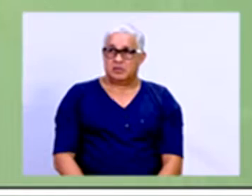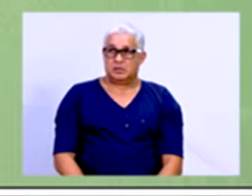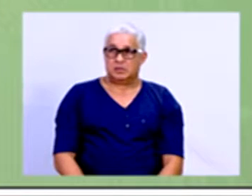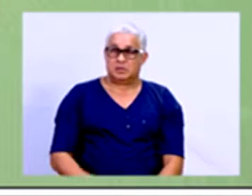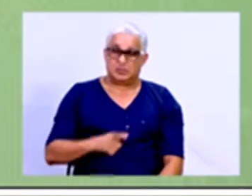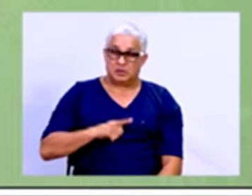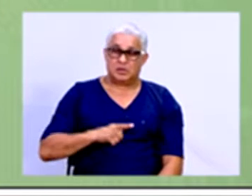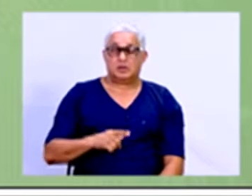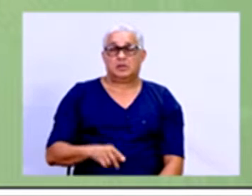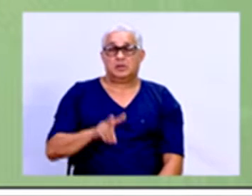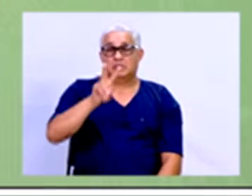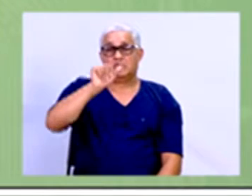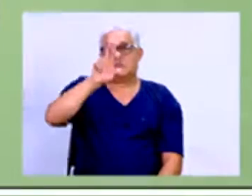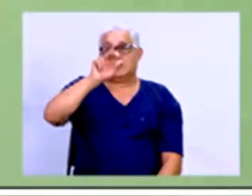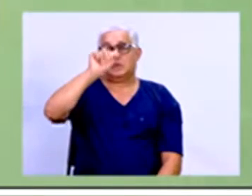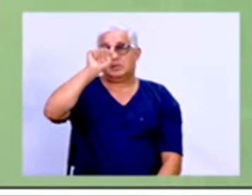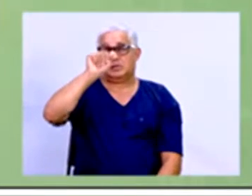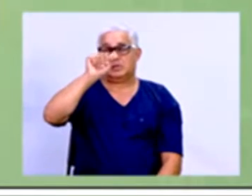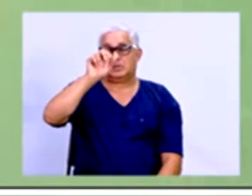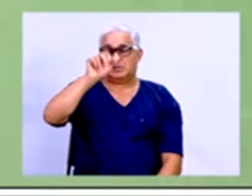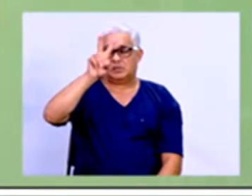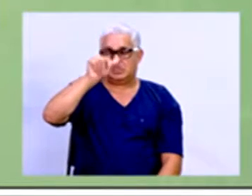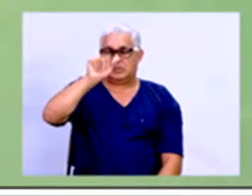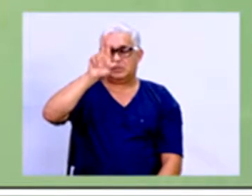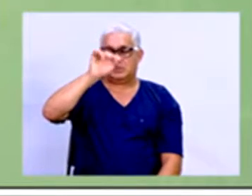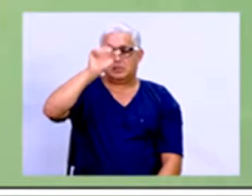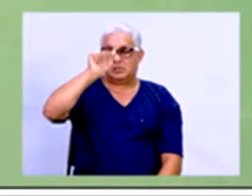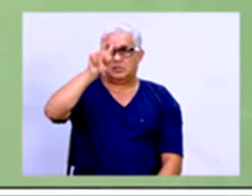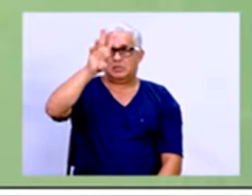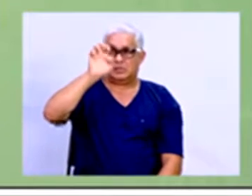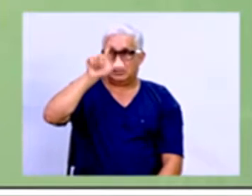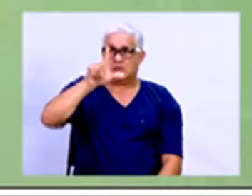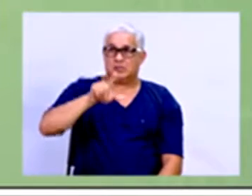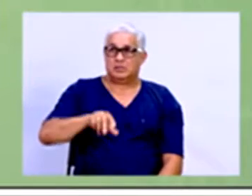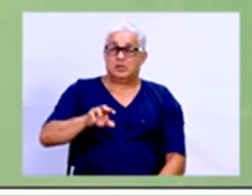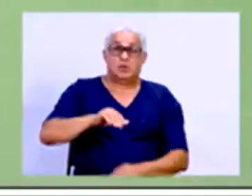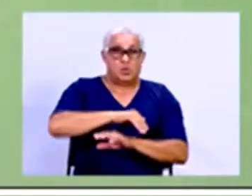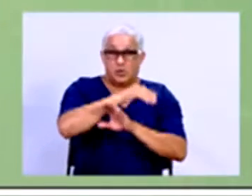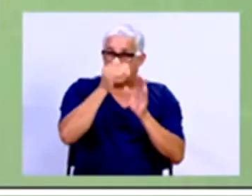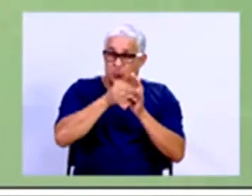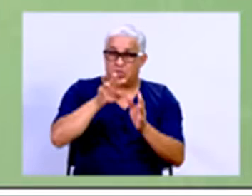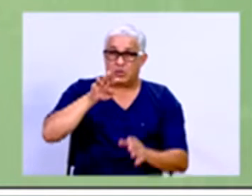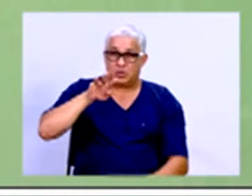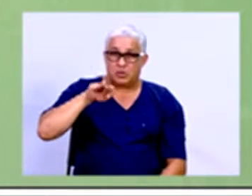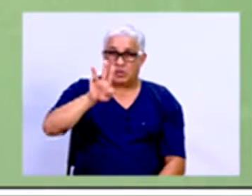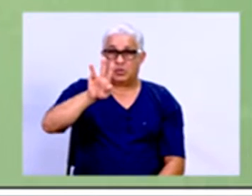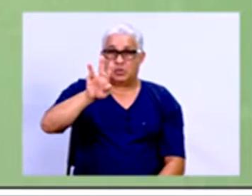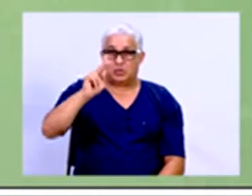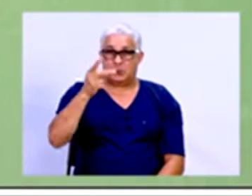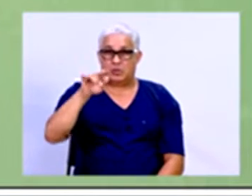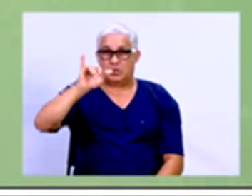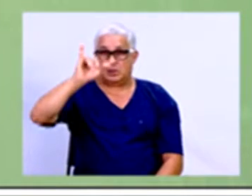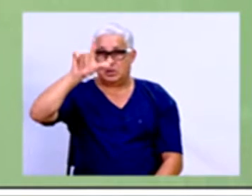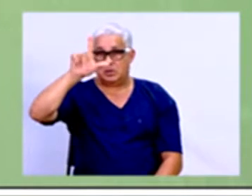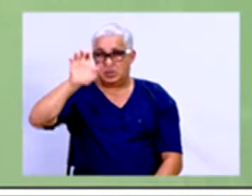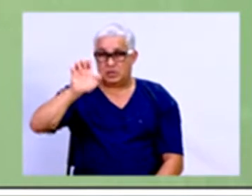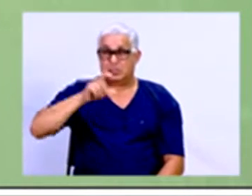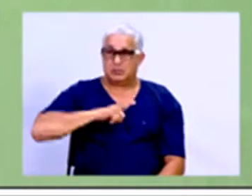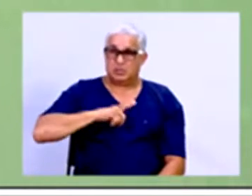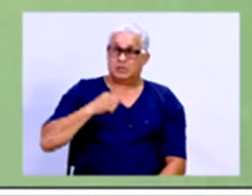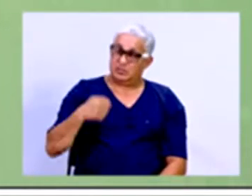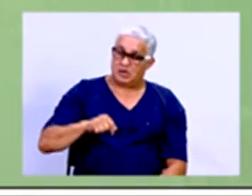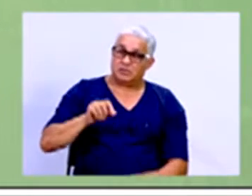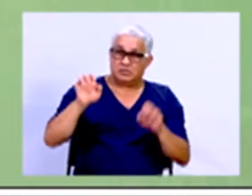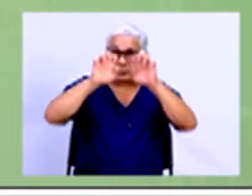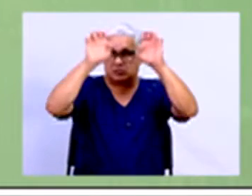uma declaração de variável. Né? Todo while, ele precisa de um... normalmente, né, quando a gente quer fazer uma